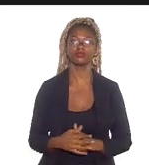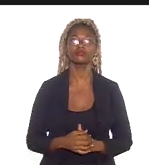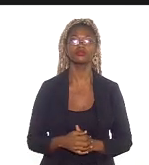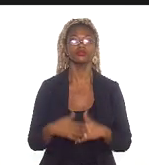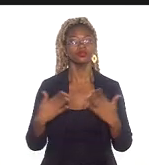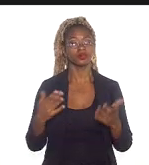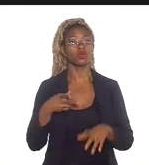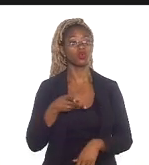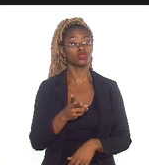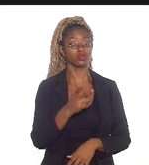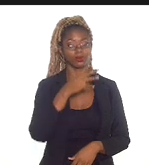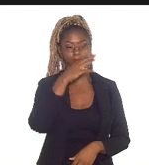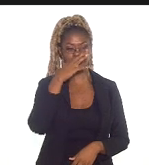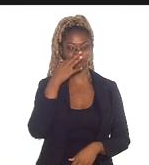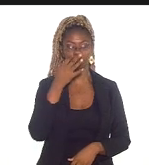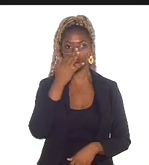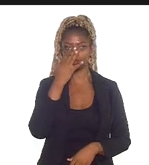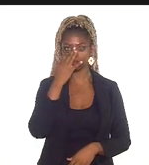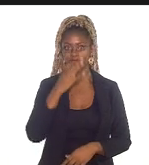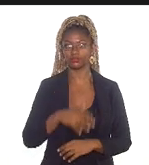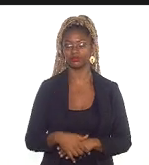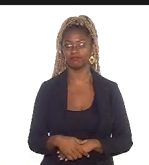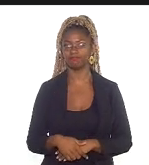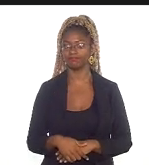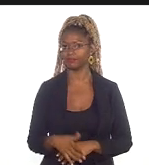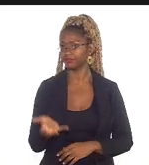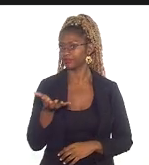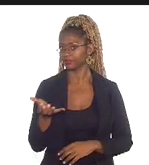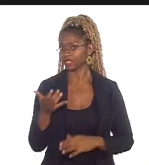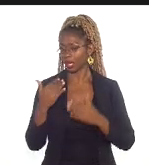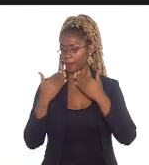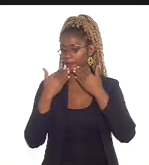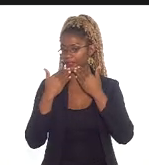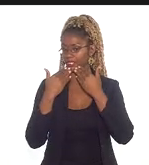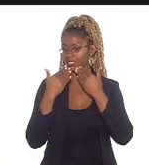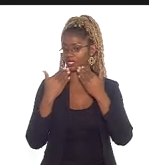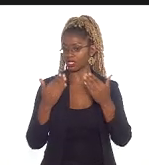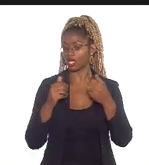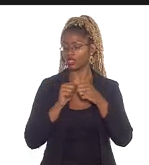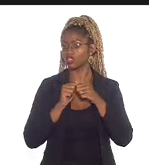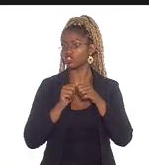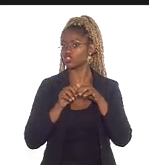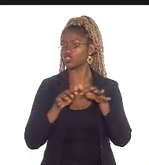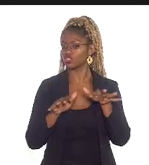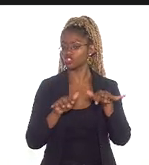Continuando, eu queria apresentar a distribuição